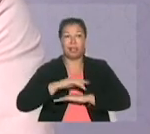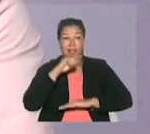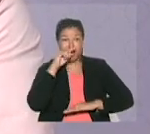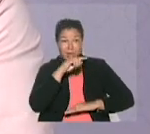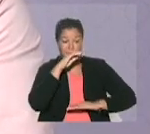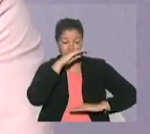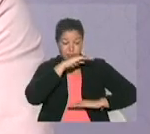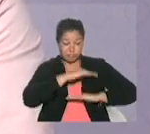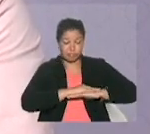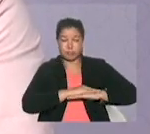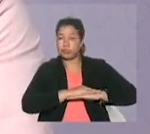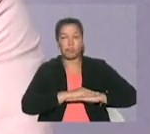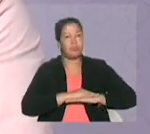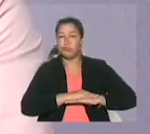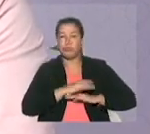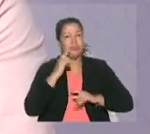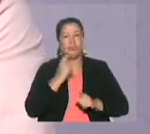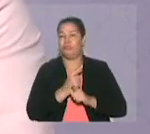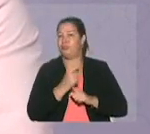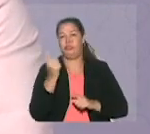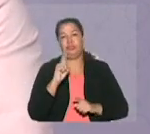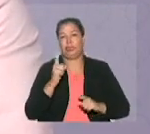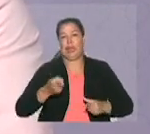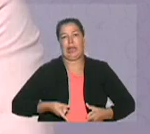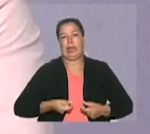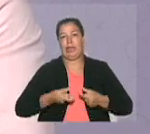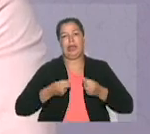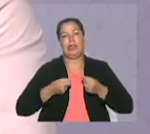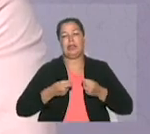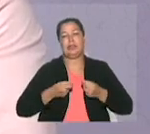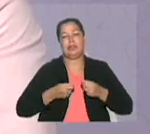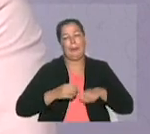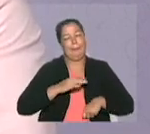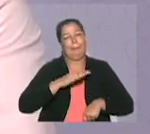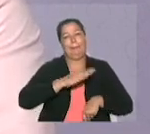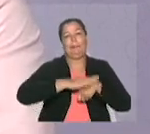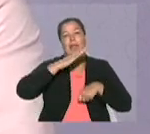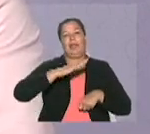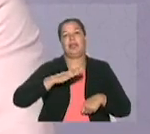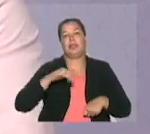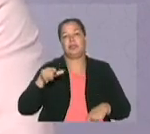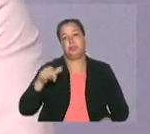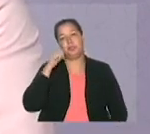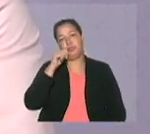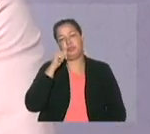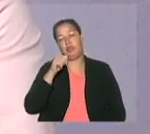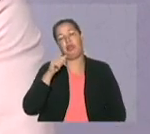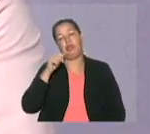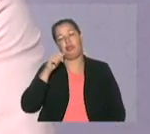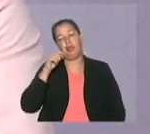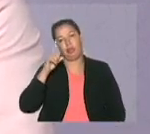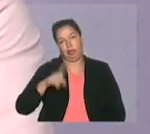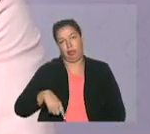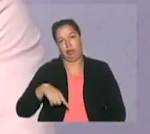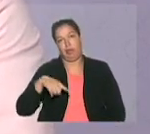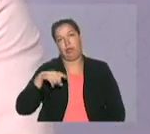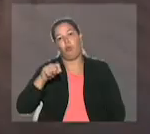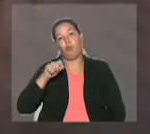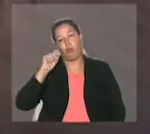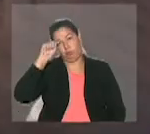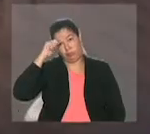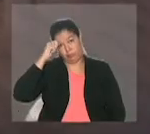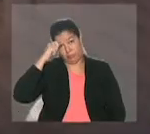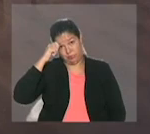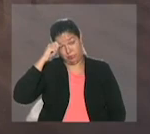eles não identificam um tipo de câncer que justamente atinge mais as mulheres negras. Que é diferente. Que é